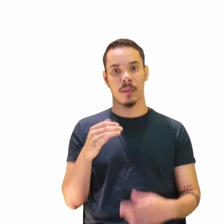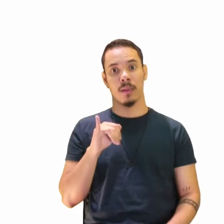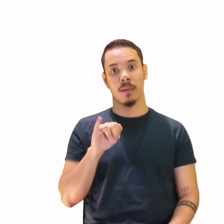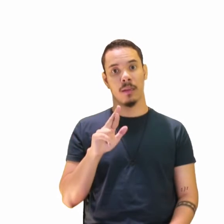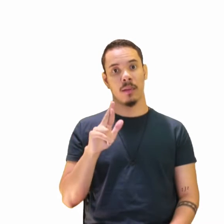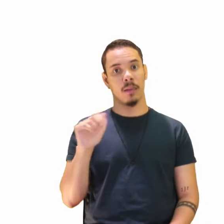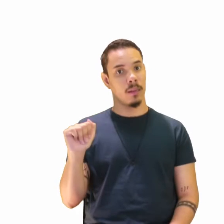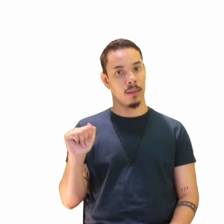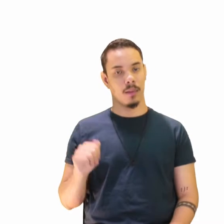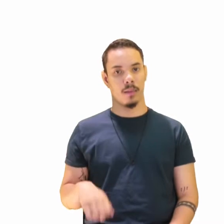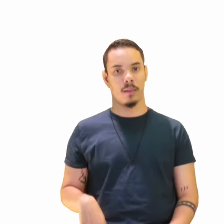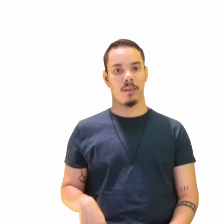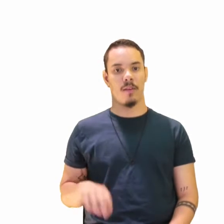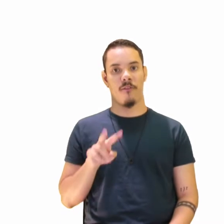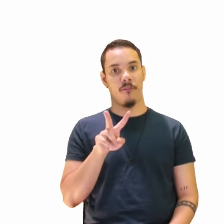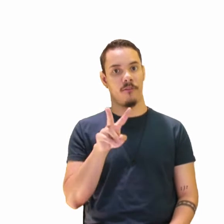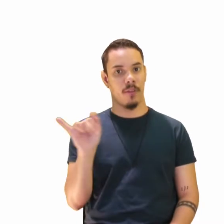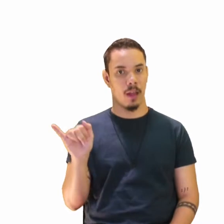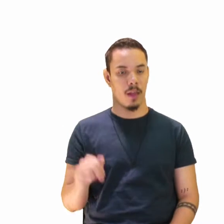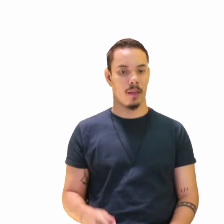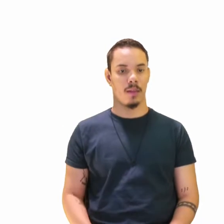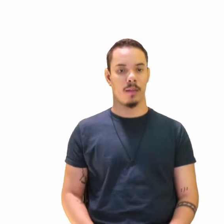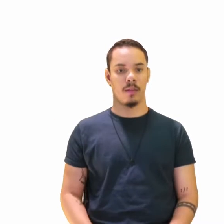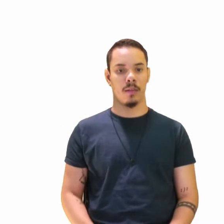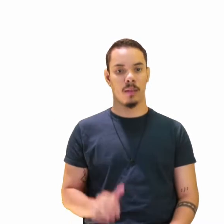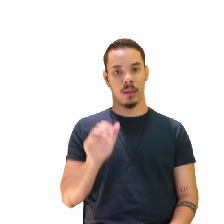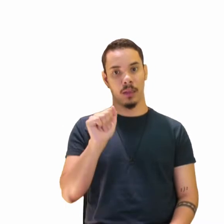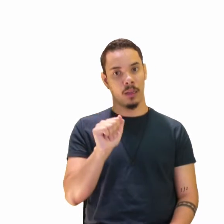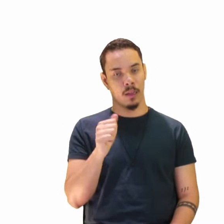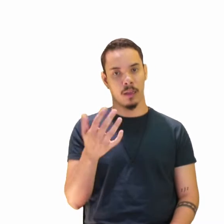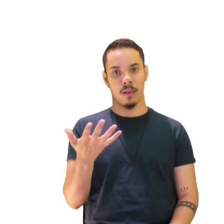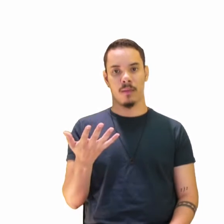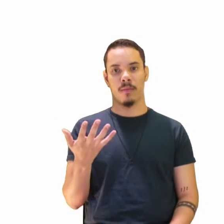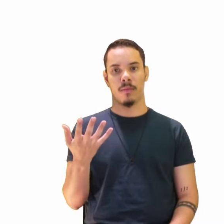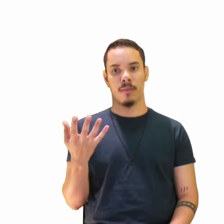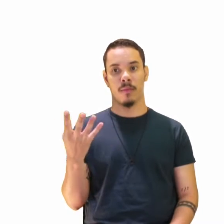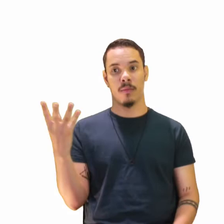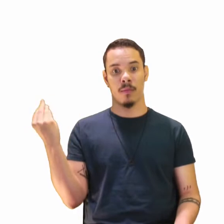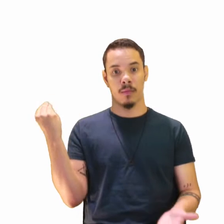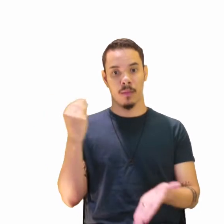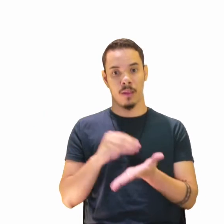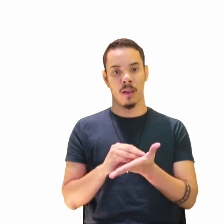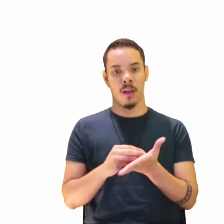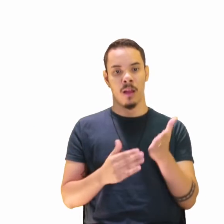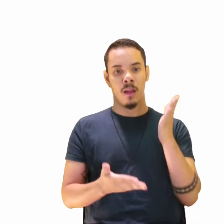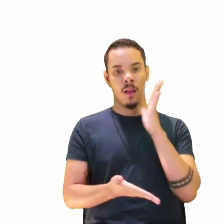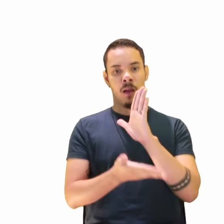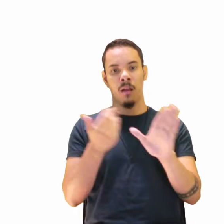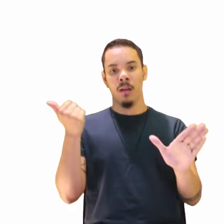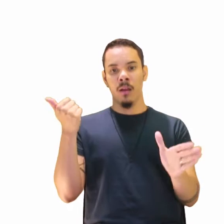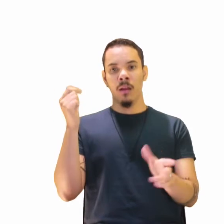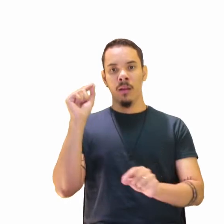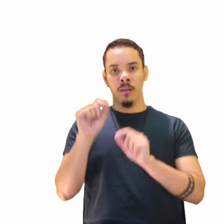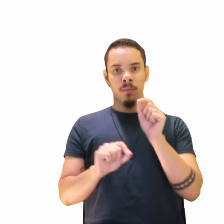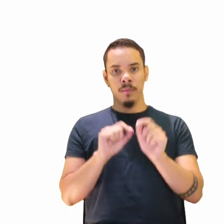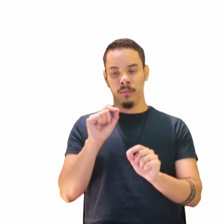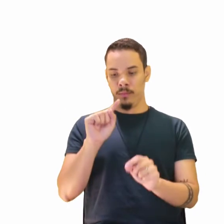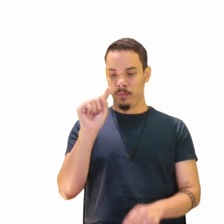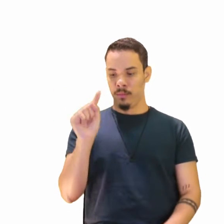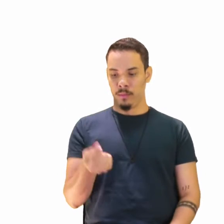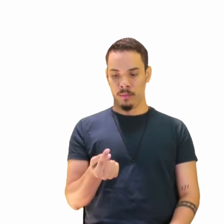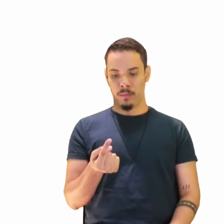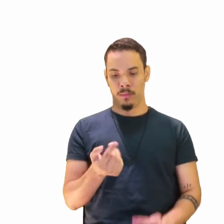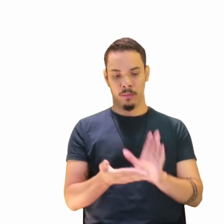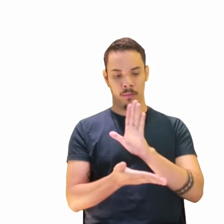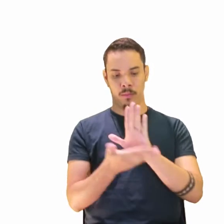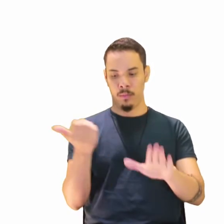irá para a diretoria ou a diretoria. Então, nesse caso aqui, houve uma omissão aqui, tá